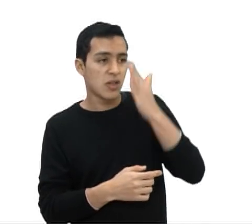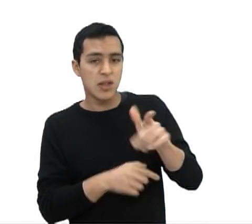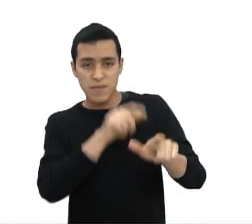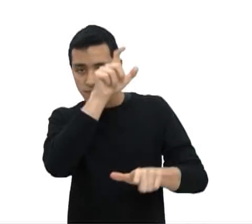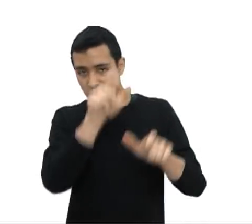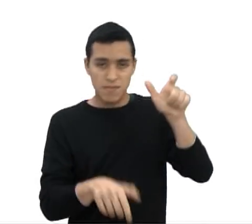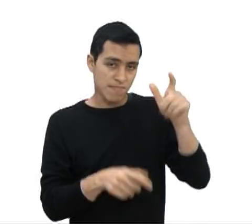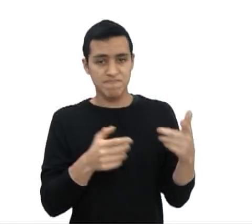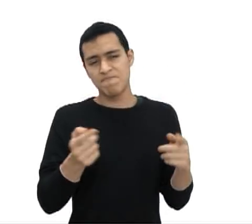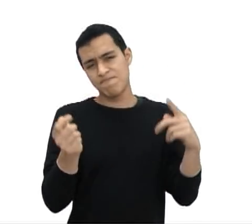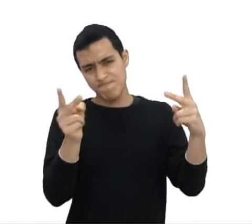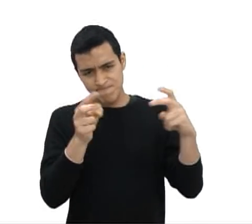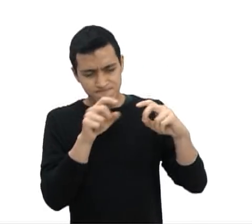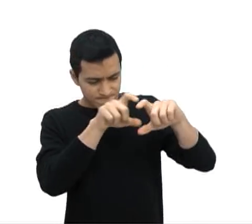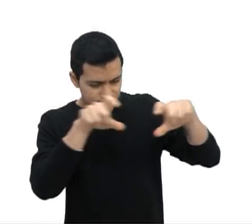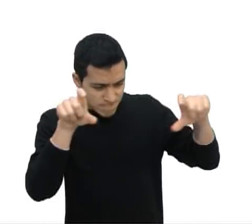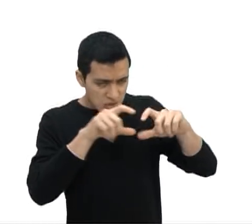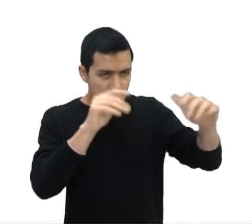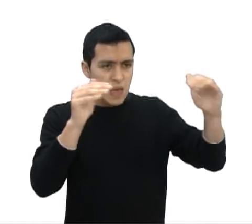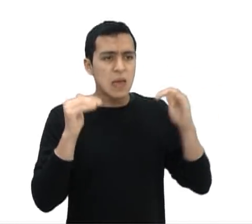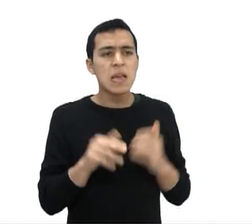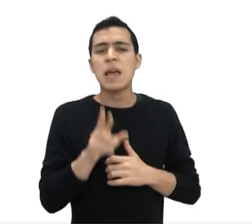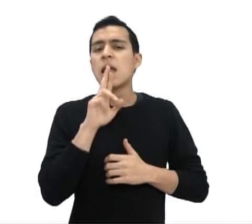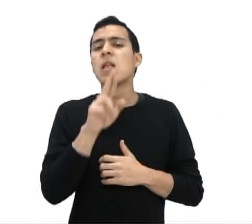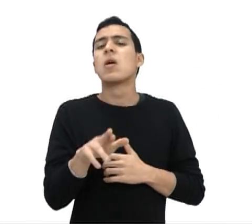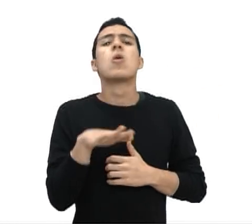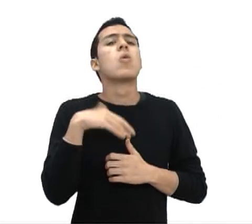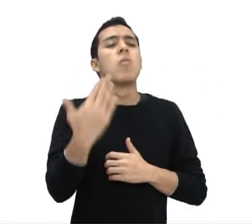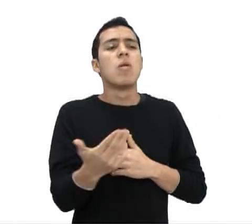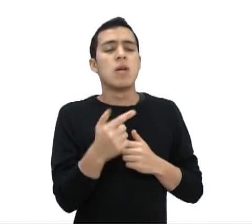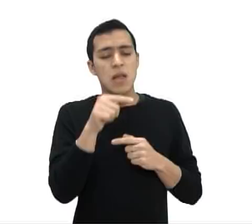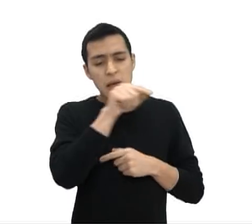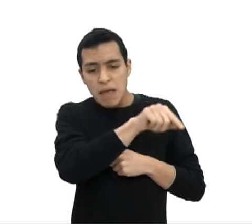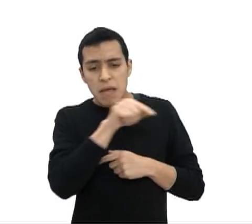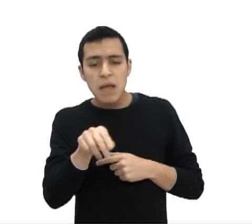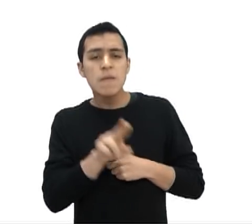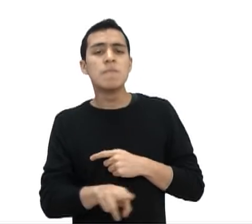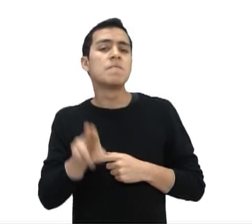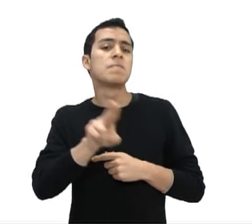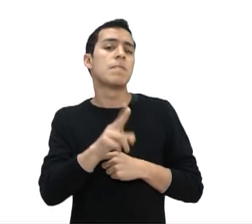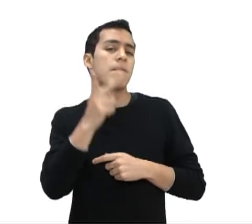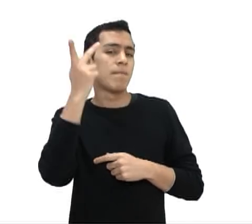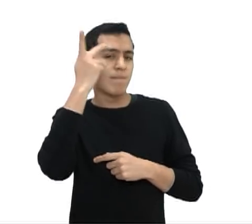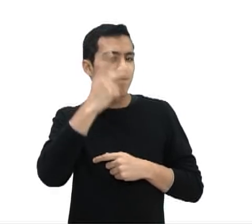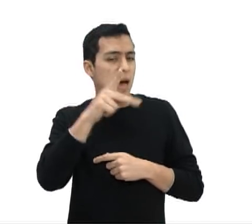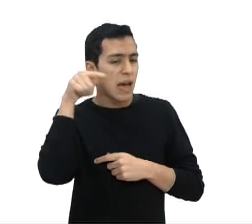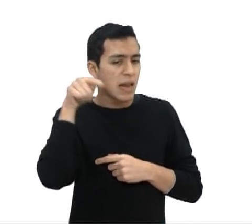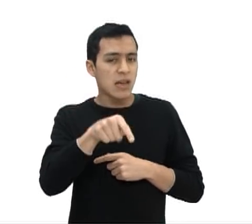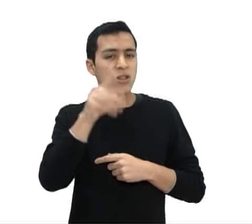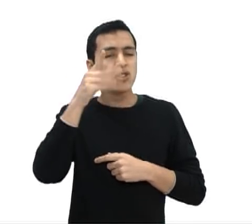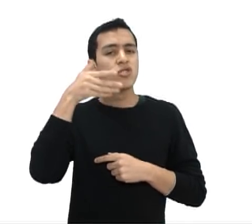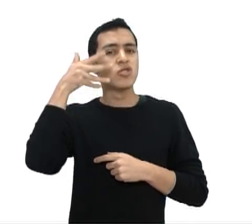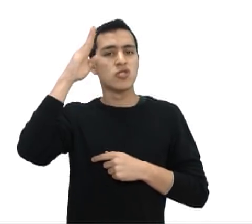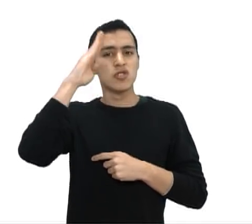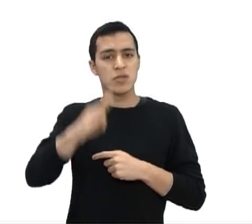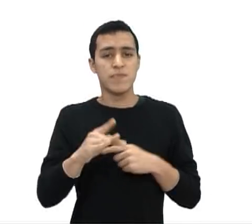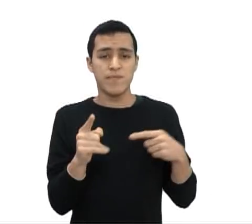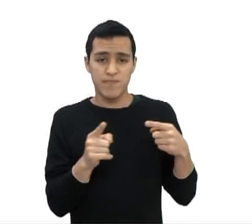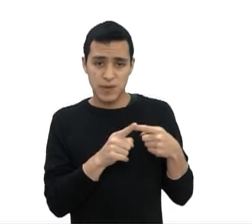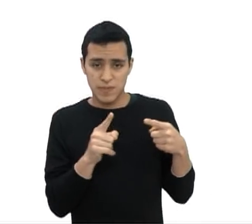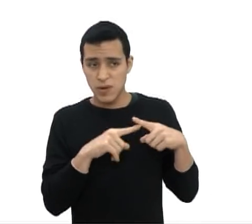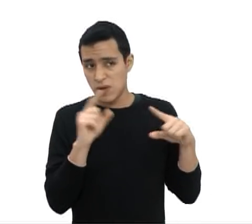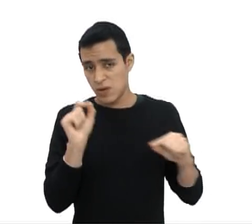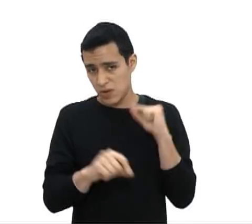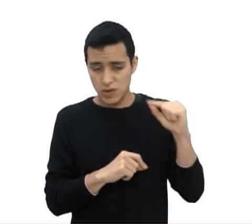personagens. Observe os fragmentos abaixo e responda qual a pontuação utilizada para o discurso direto. Primeira